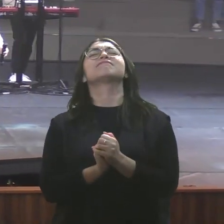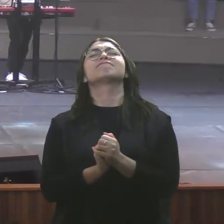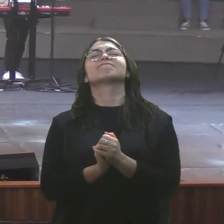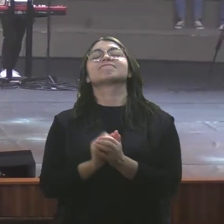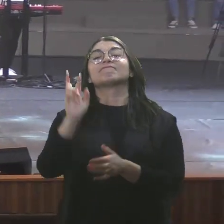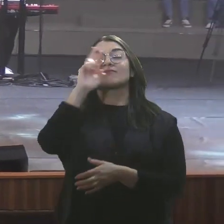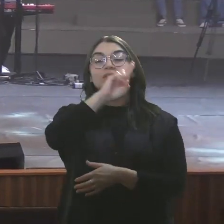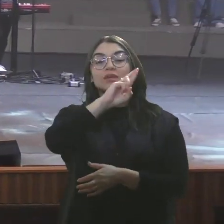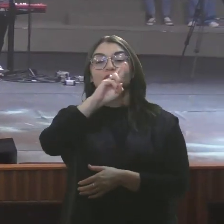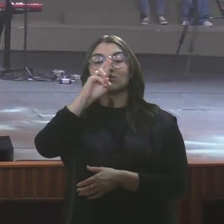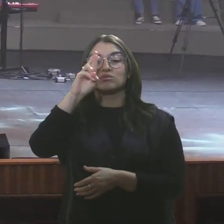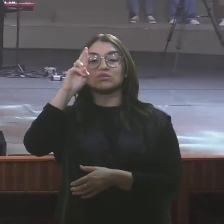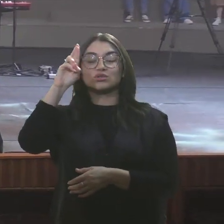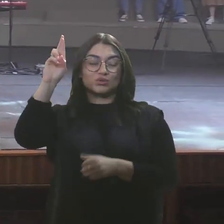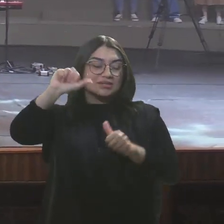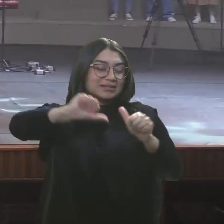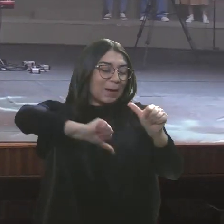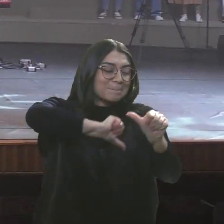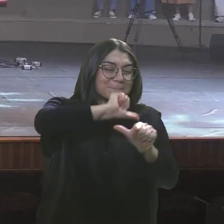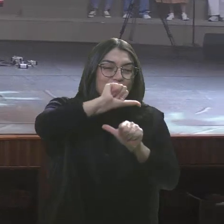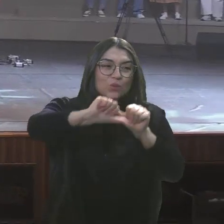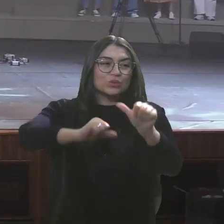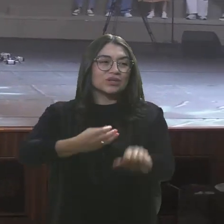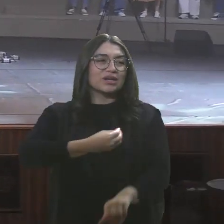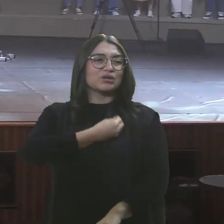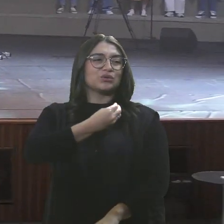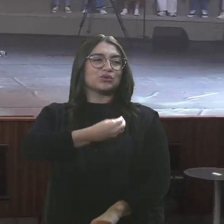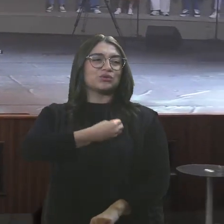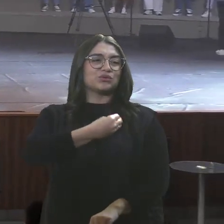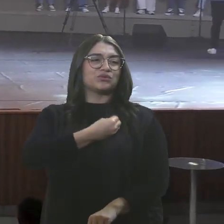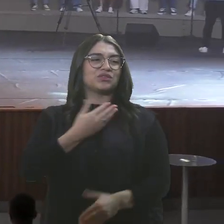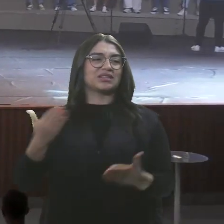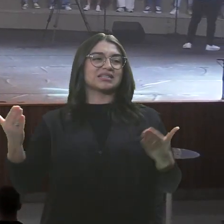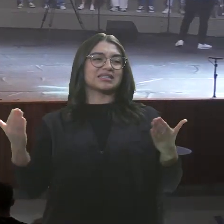está mudando vidas aqui.